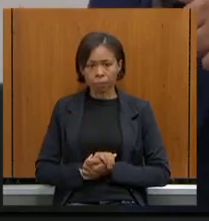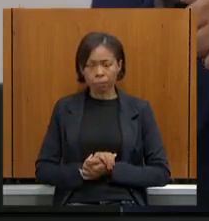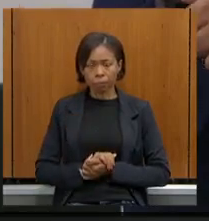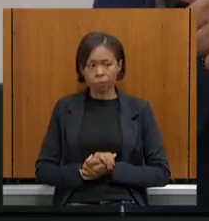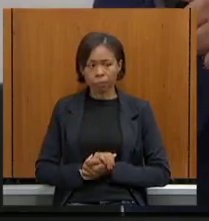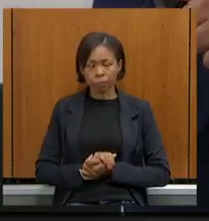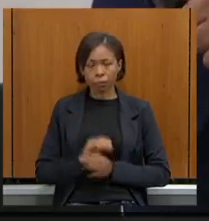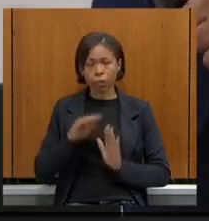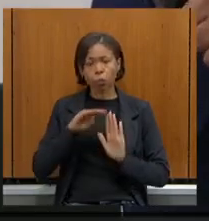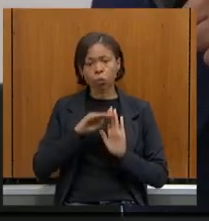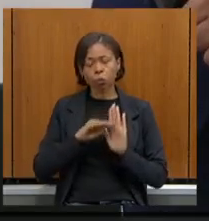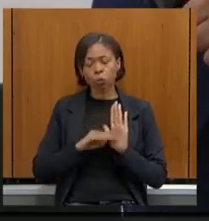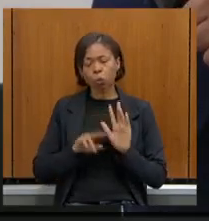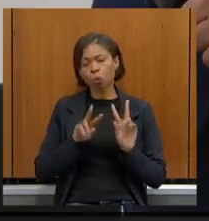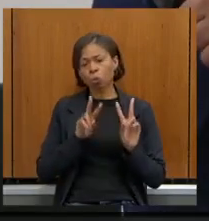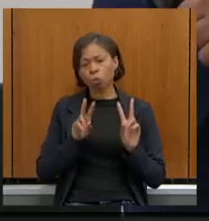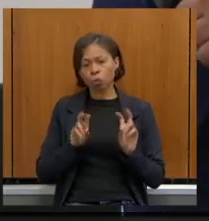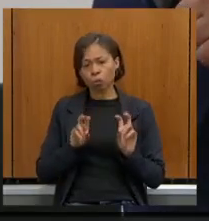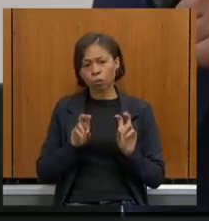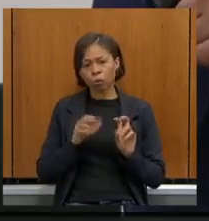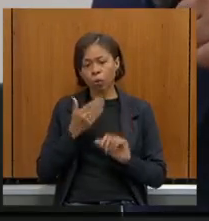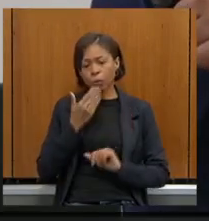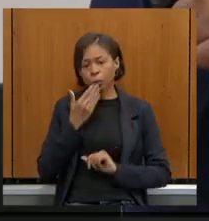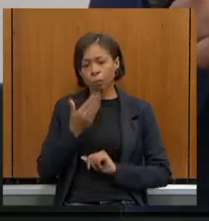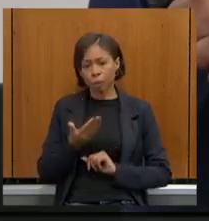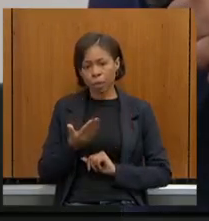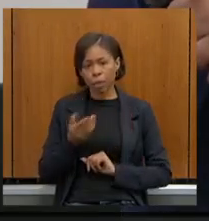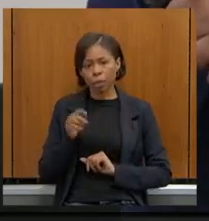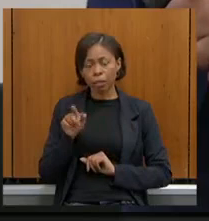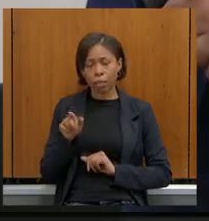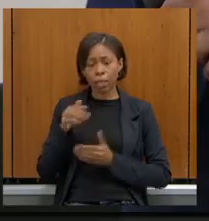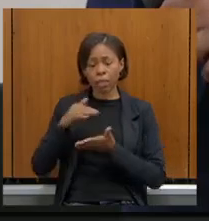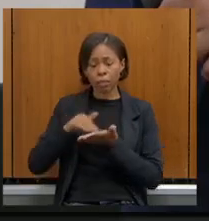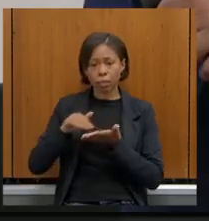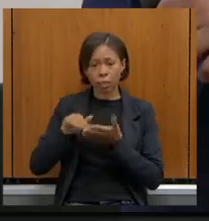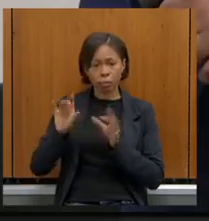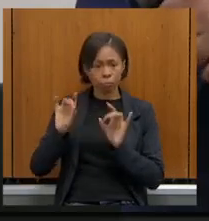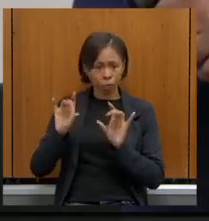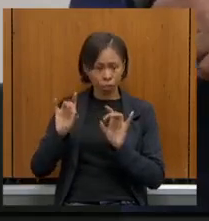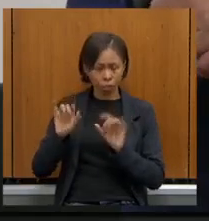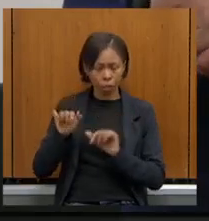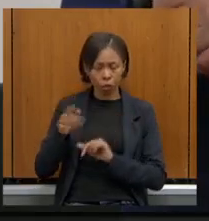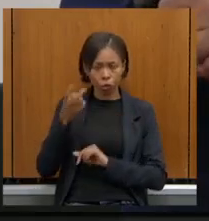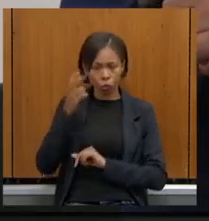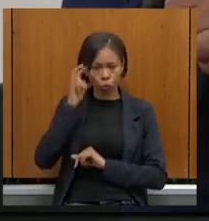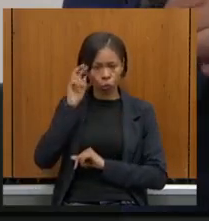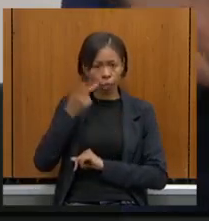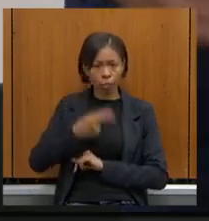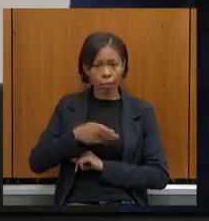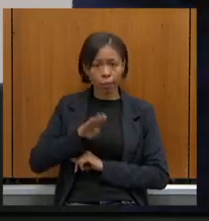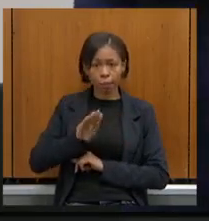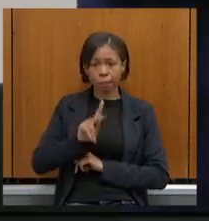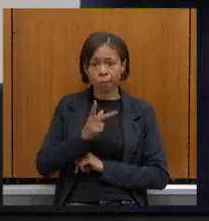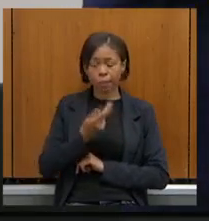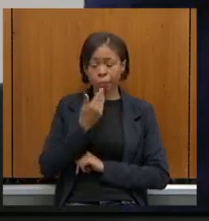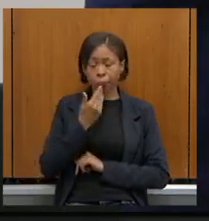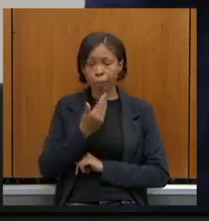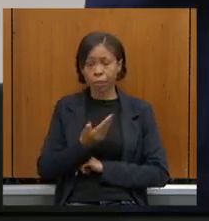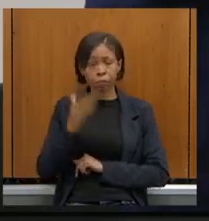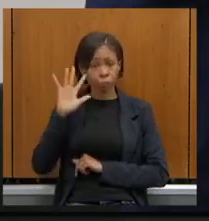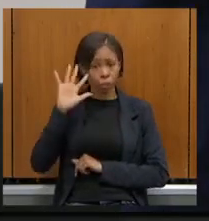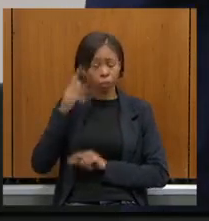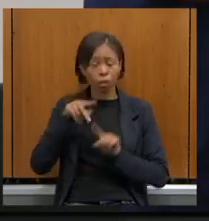o seguinte teor requer que seja encaminhada a Secretaria Especial de Cultura de Belo Horizonte pedido de providência para